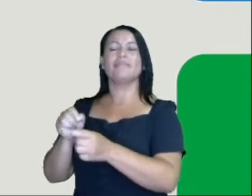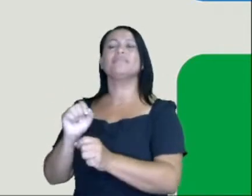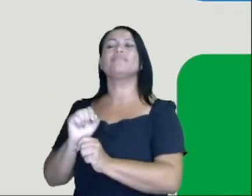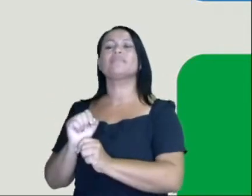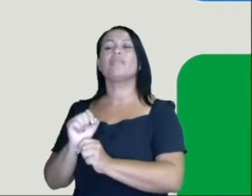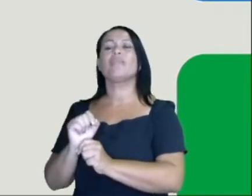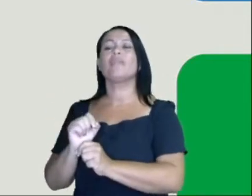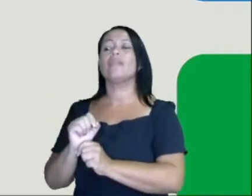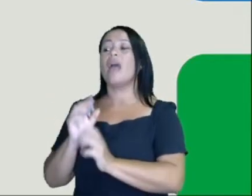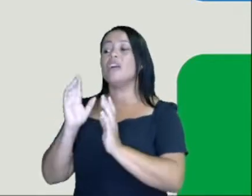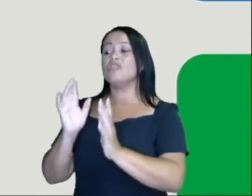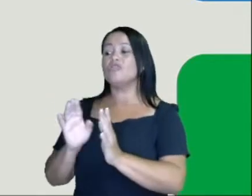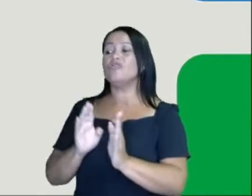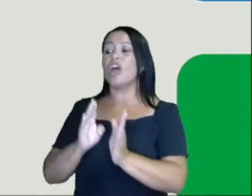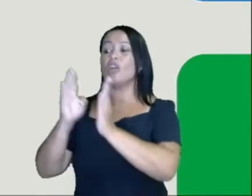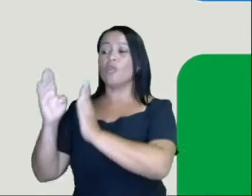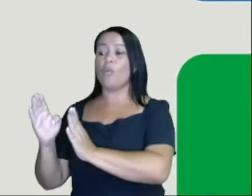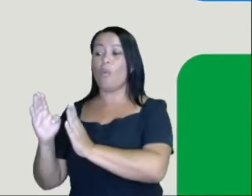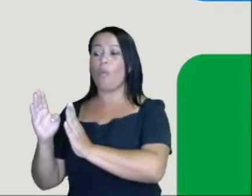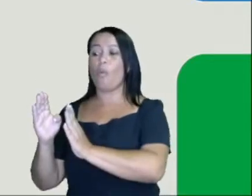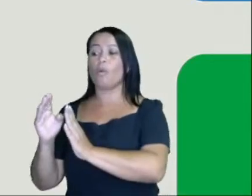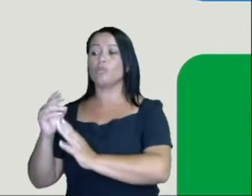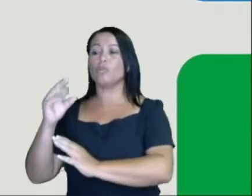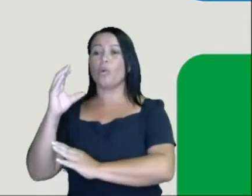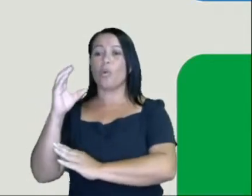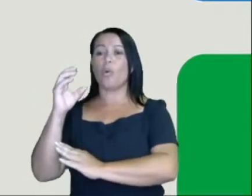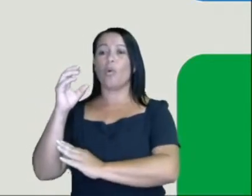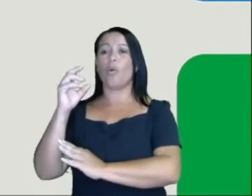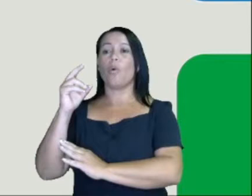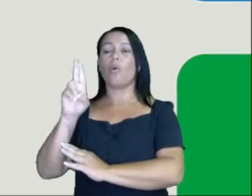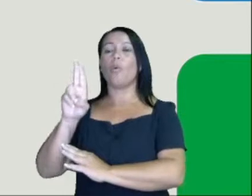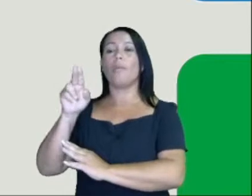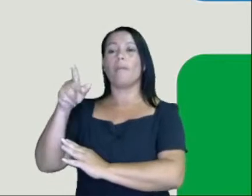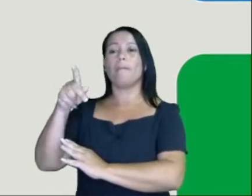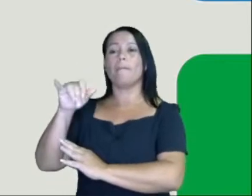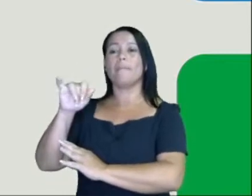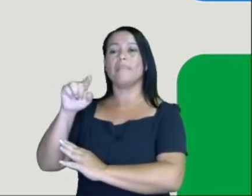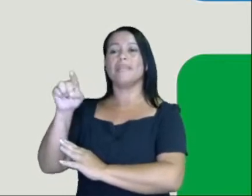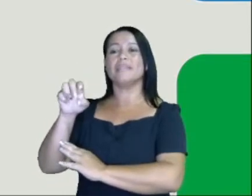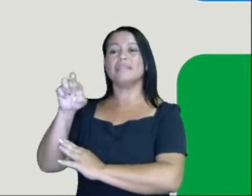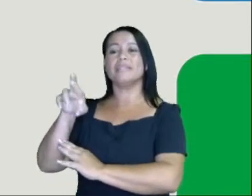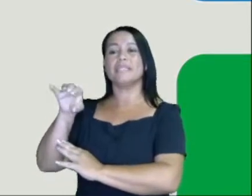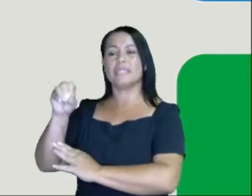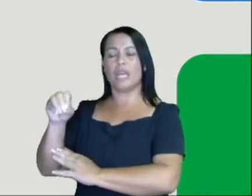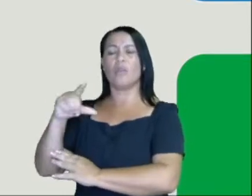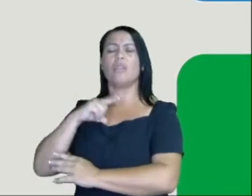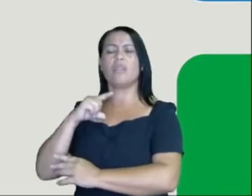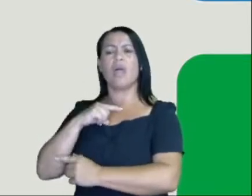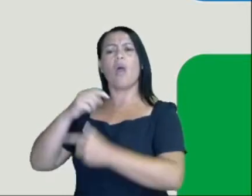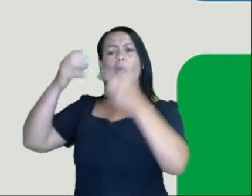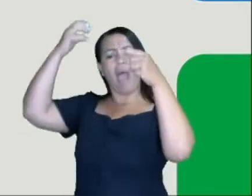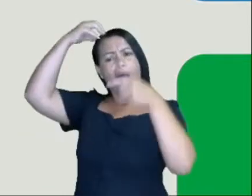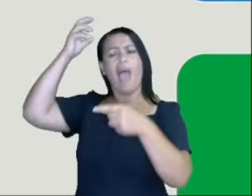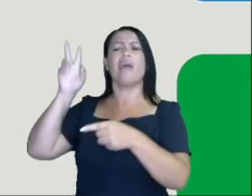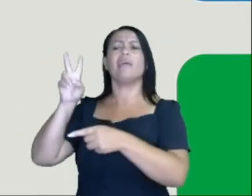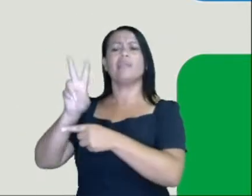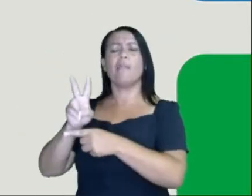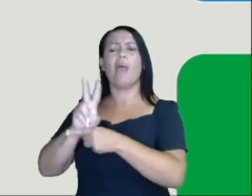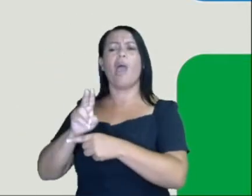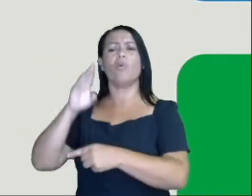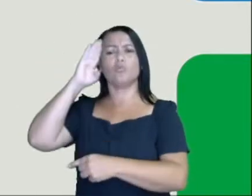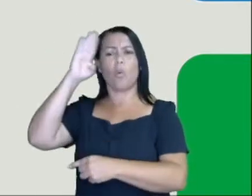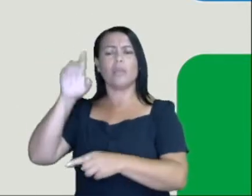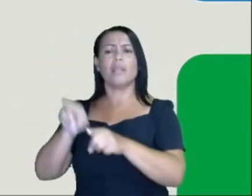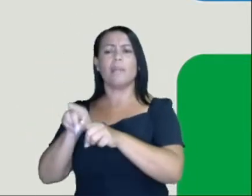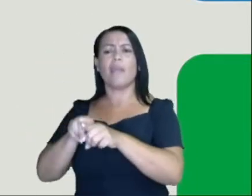no cupinzeiro, nós temos o cupim rainha, o cupim soldado, a ninfa e